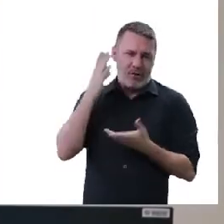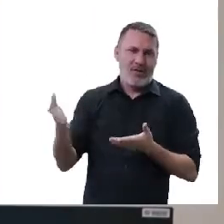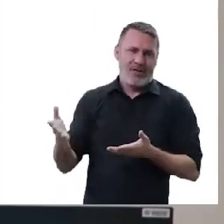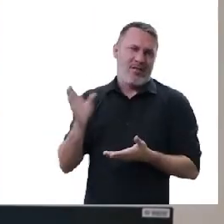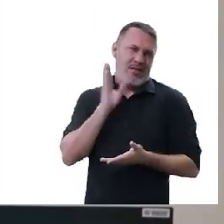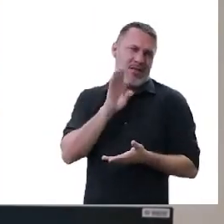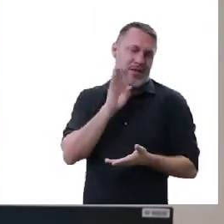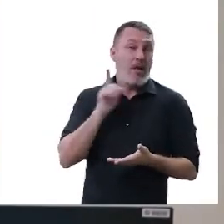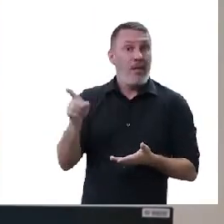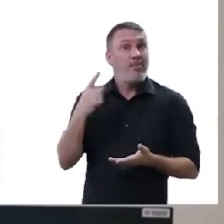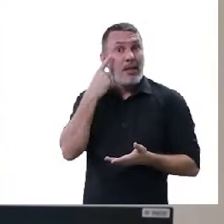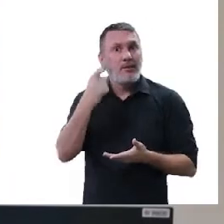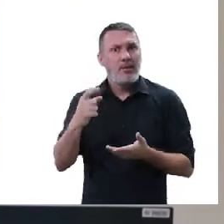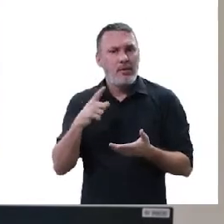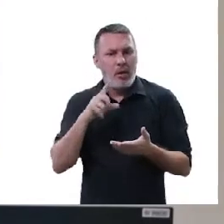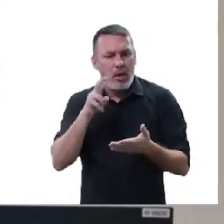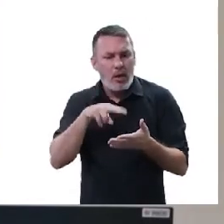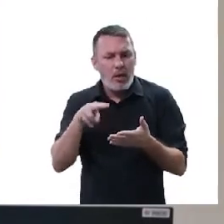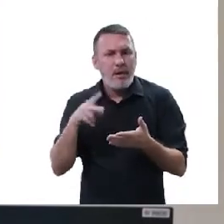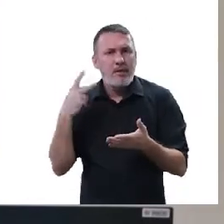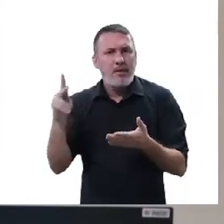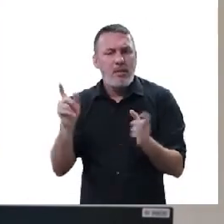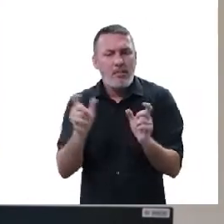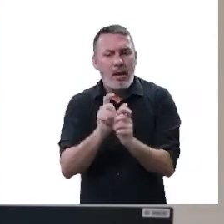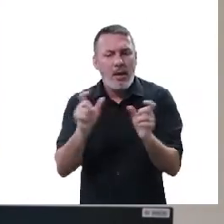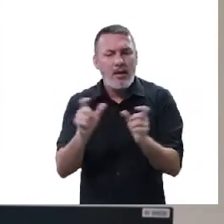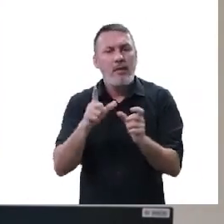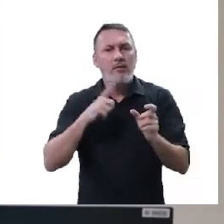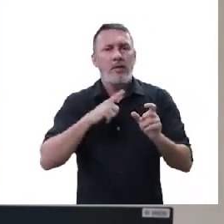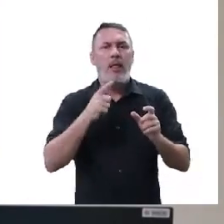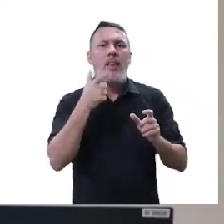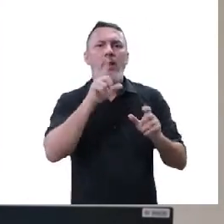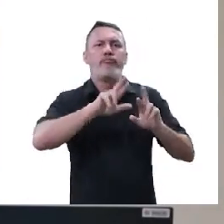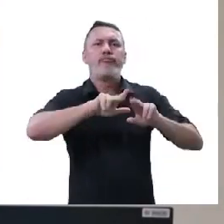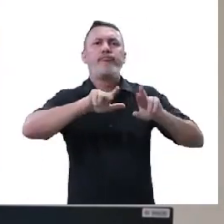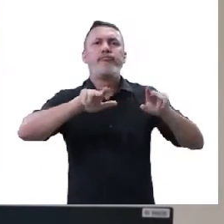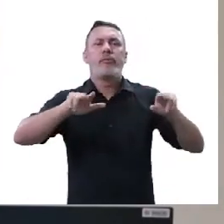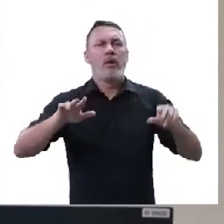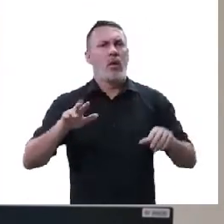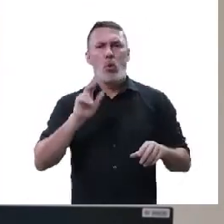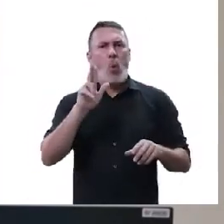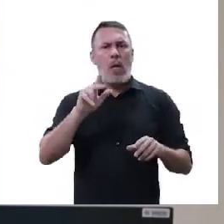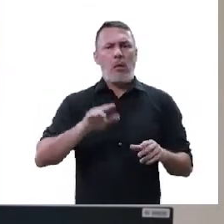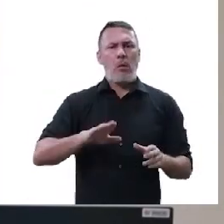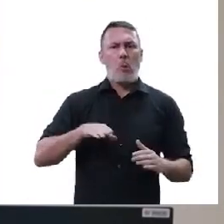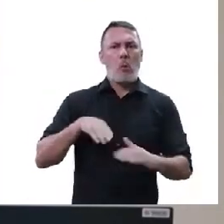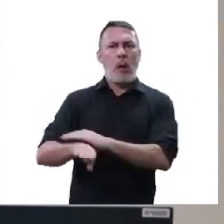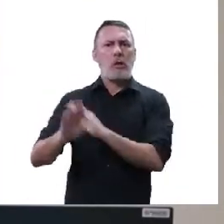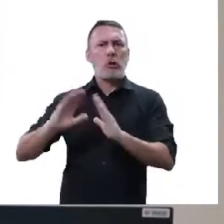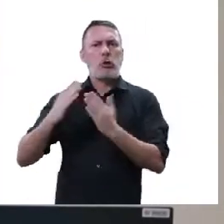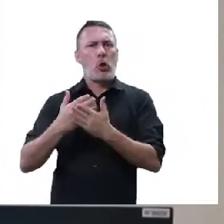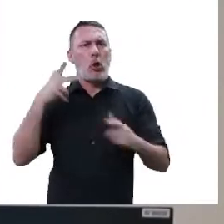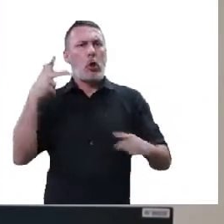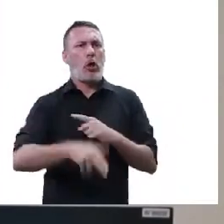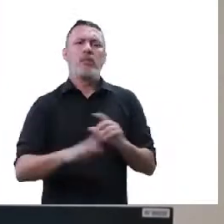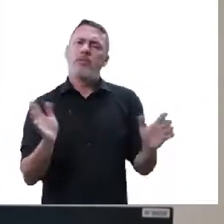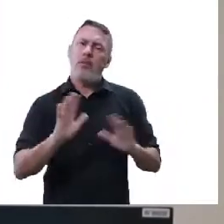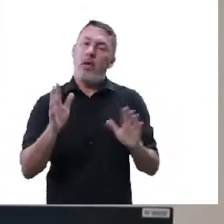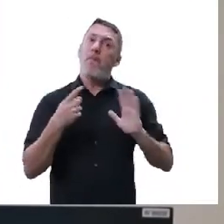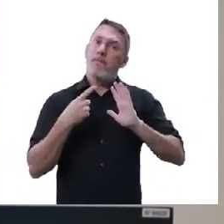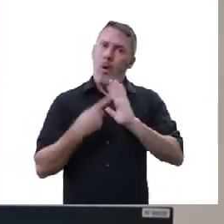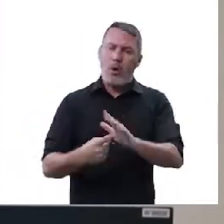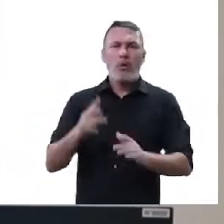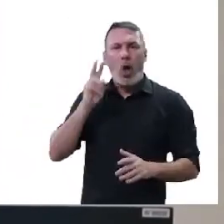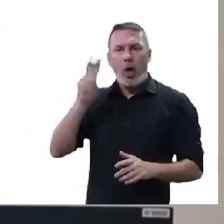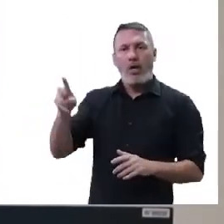Bento é interessante para discutir a variação linguística. Eu não estou falando para deixar de utilizar o Chico Bento nas escolas. Não, é você mostrar, está vendo aqui,